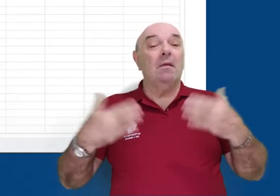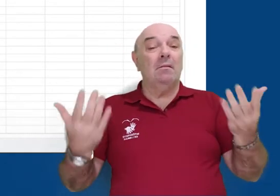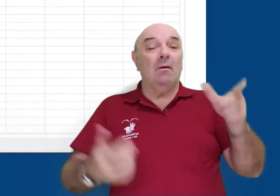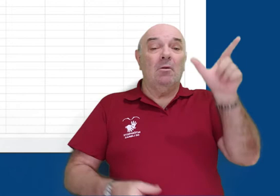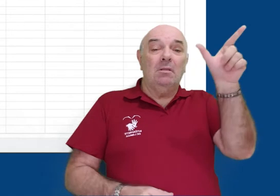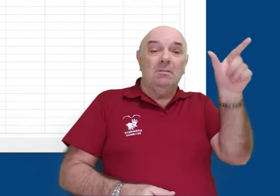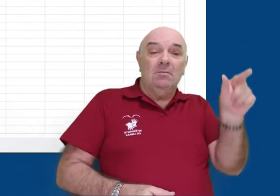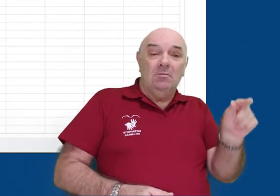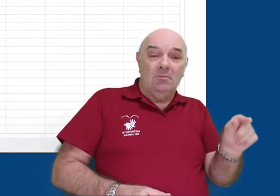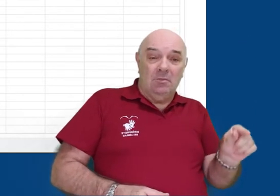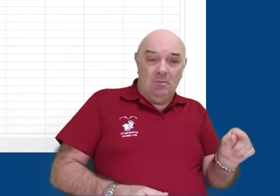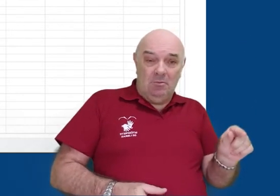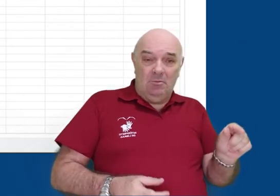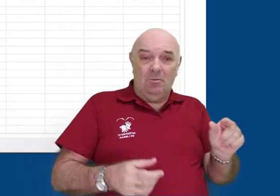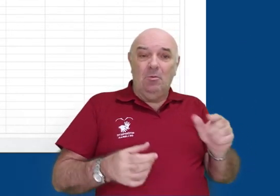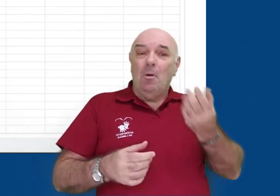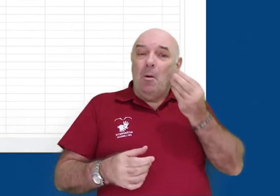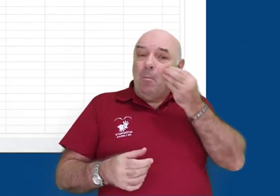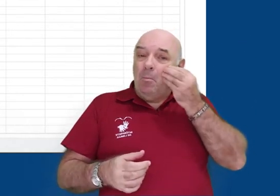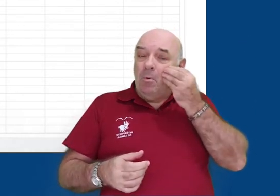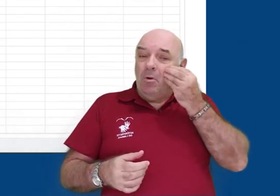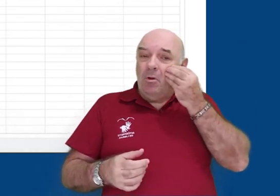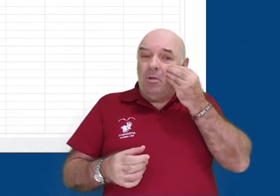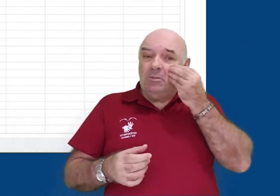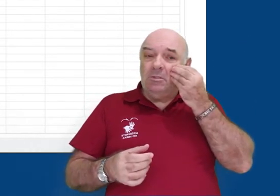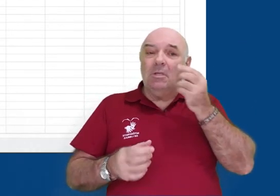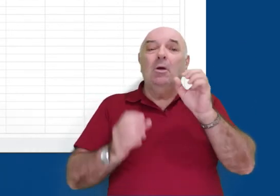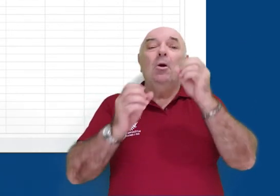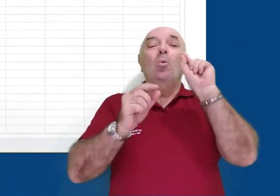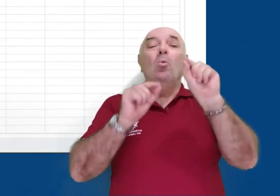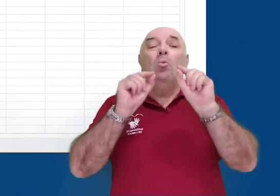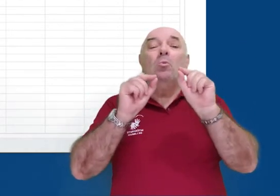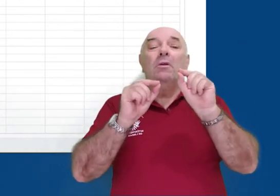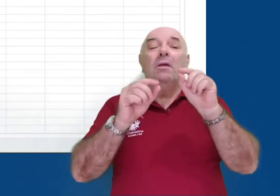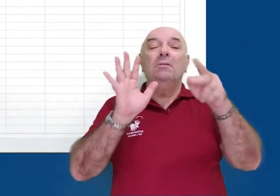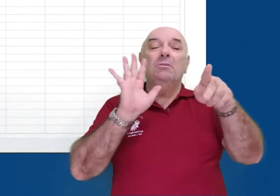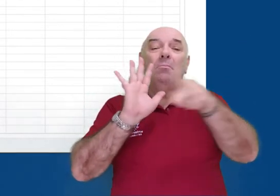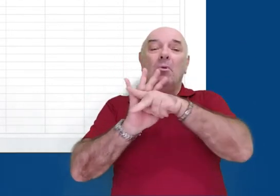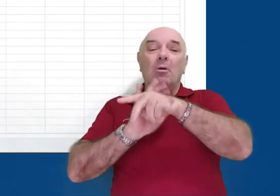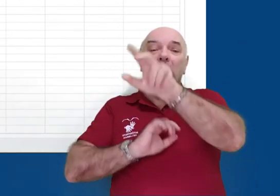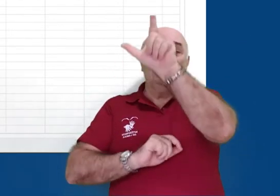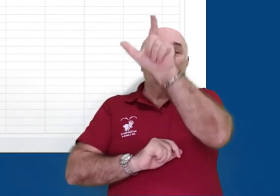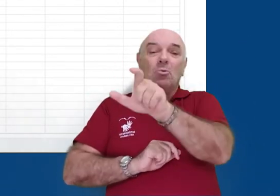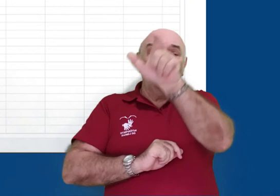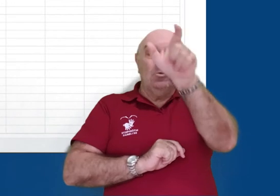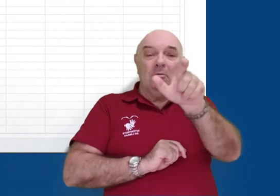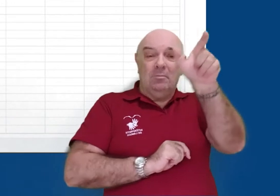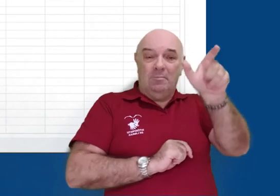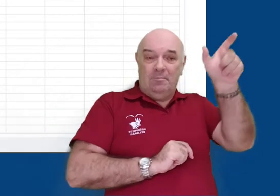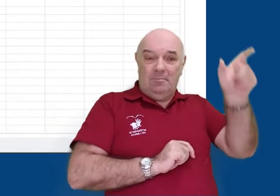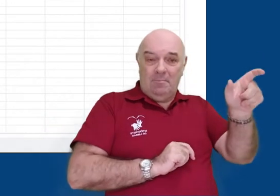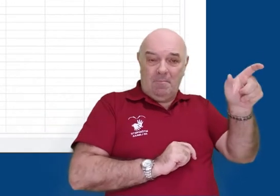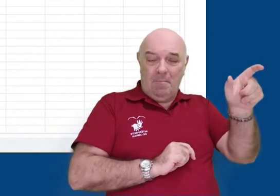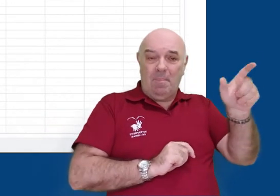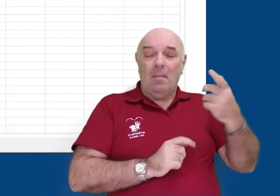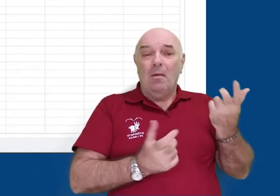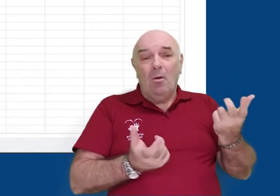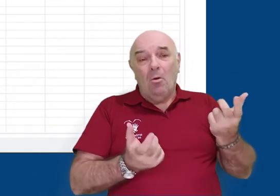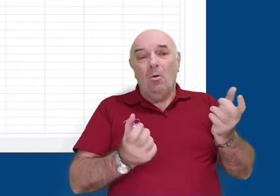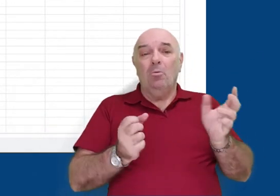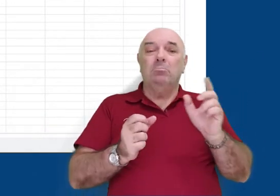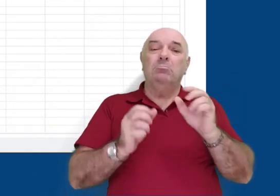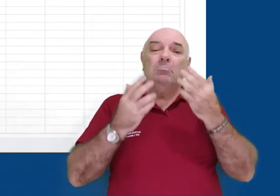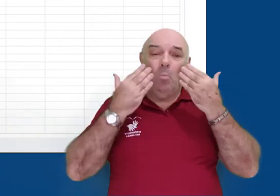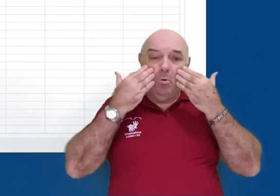podemos filtrar por valor e esse filtro exibir todos os valores naquela coluna dentro da área que definimos para o